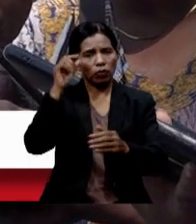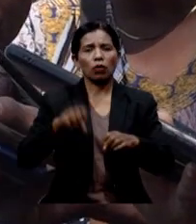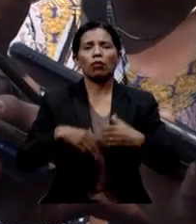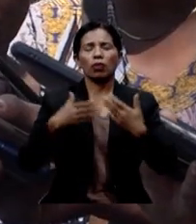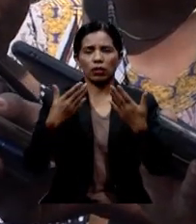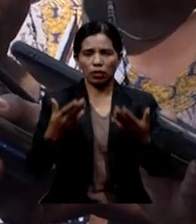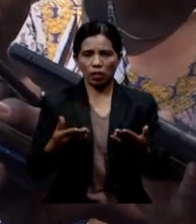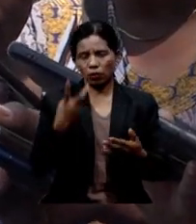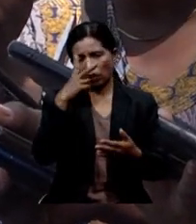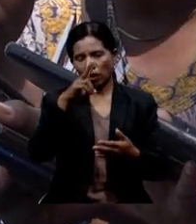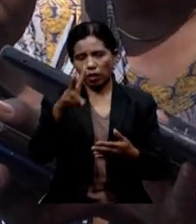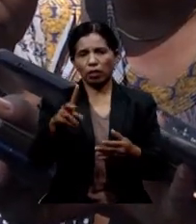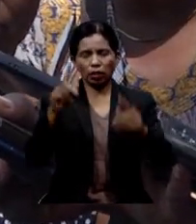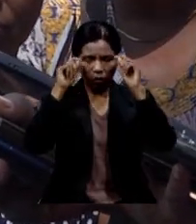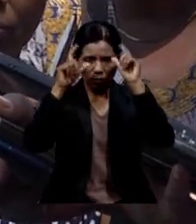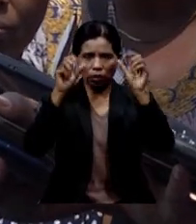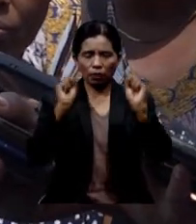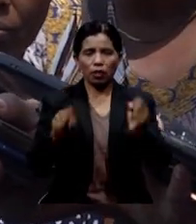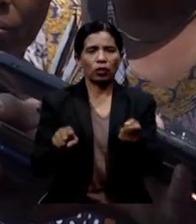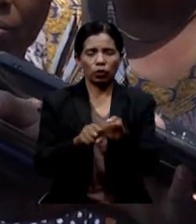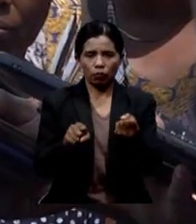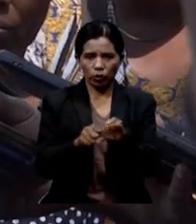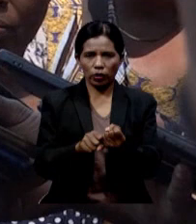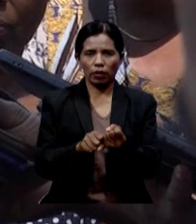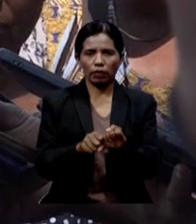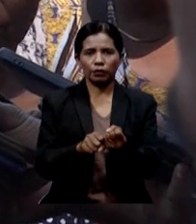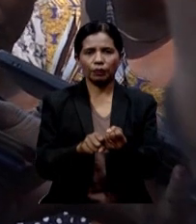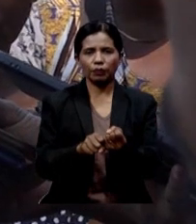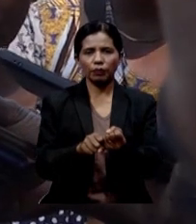concretamente, Timor-Leste, bele apoia o